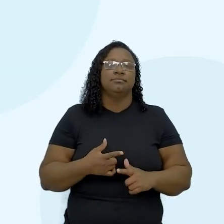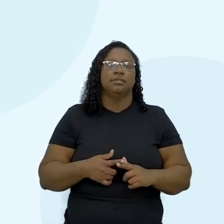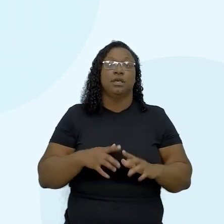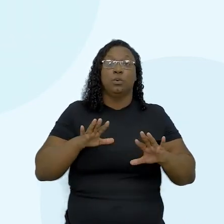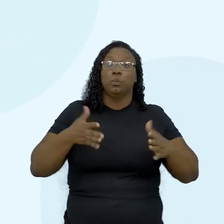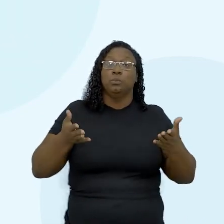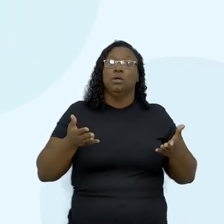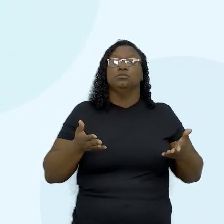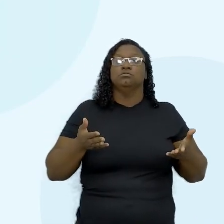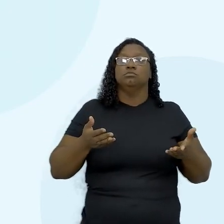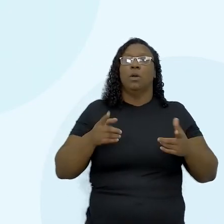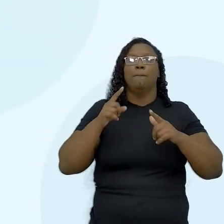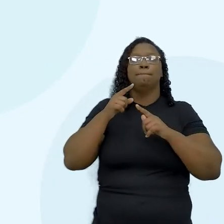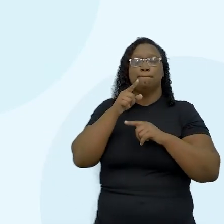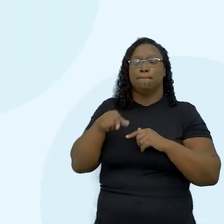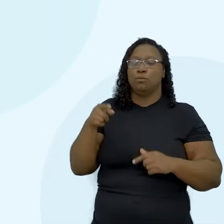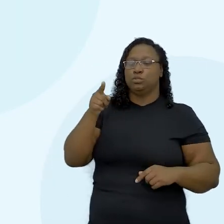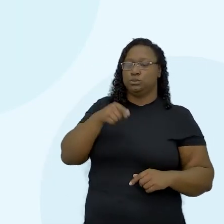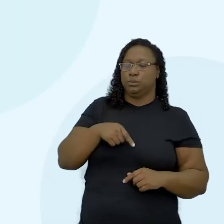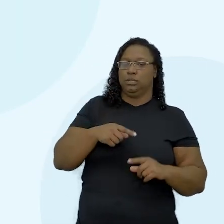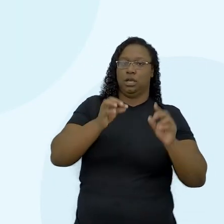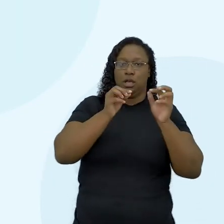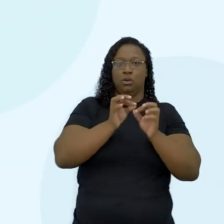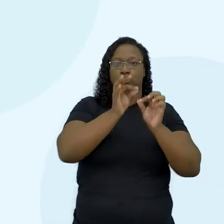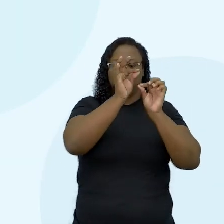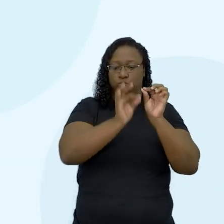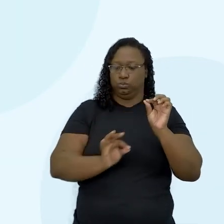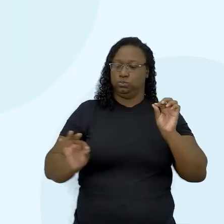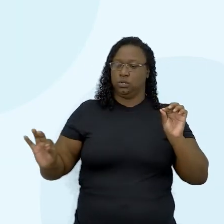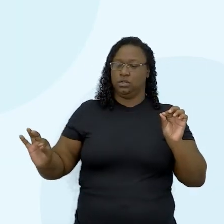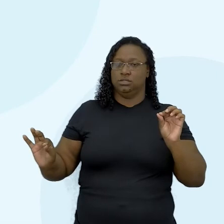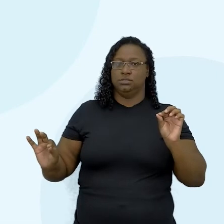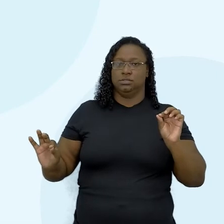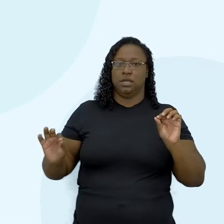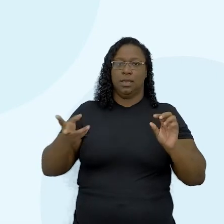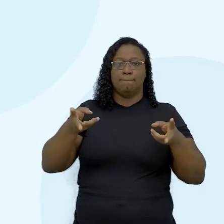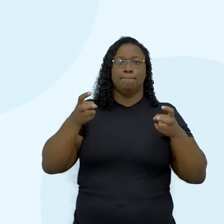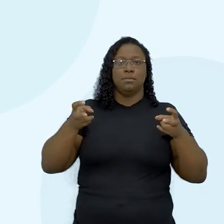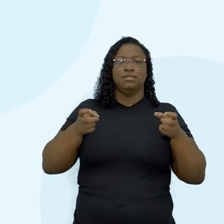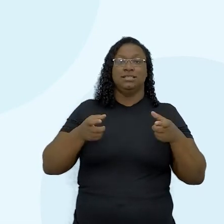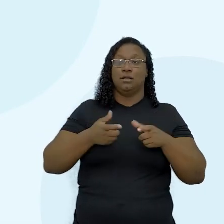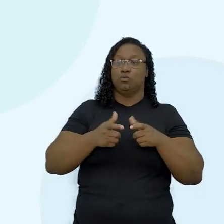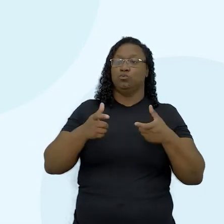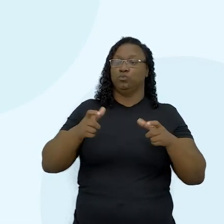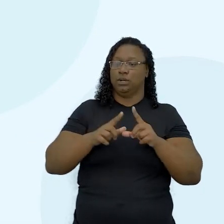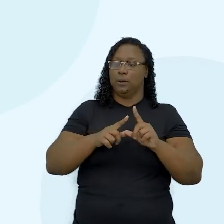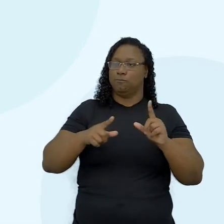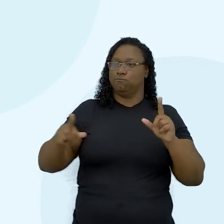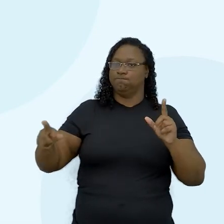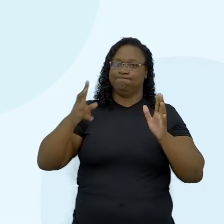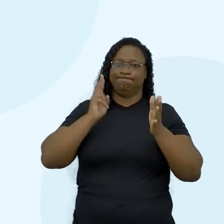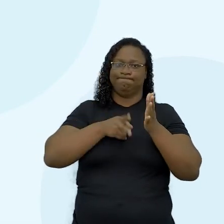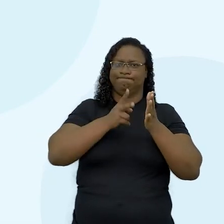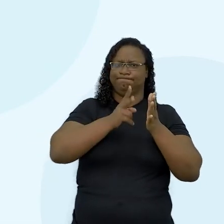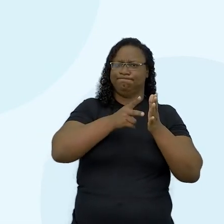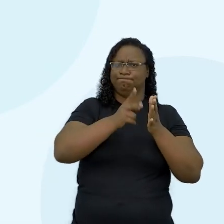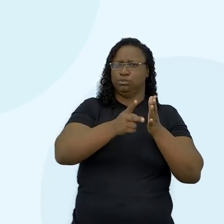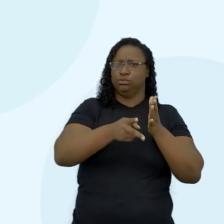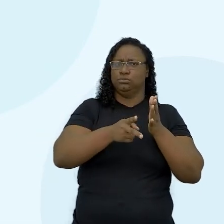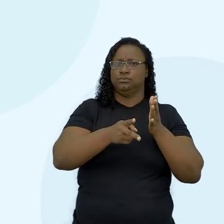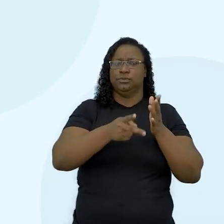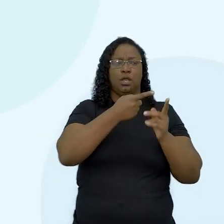você multiplica o eixo e você percebe que é uma grandeza física, por exemplo, watt-hora, você sabe que é energia da sua vida, sim,